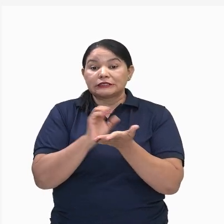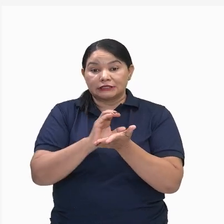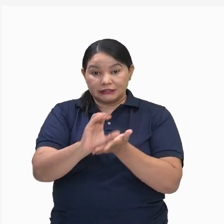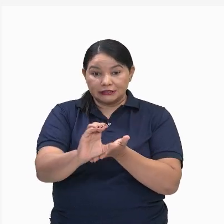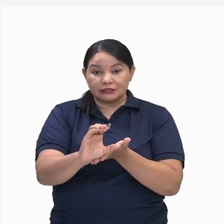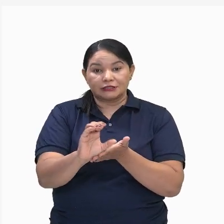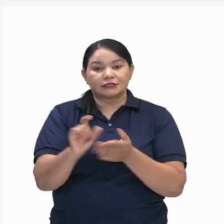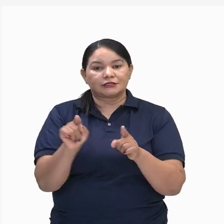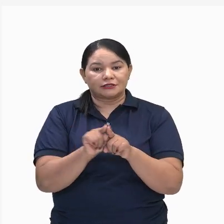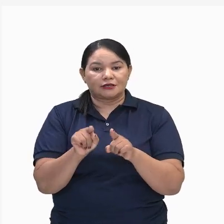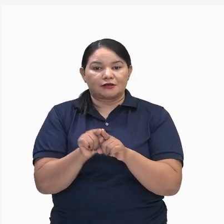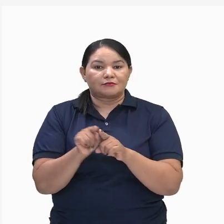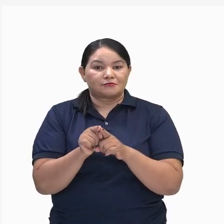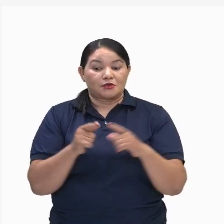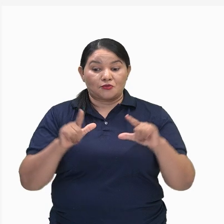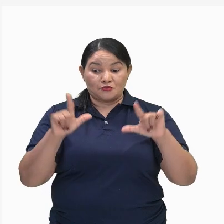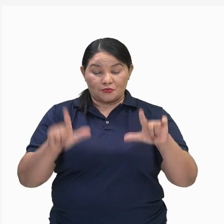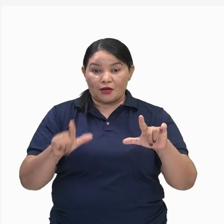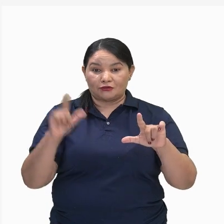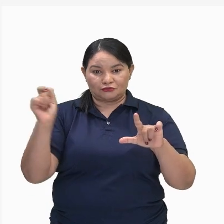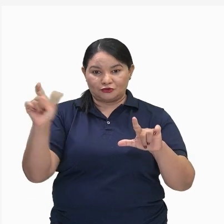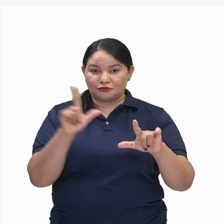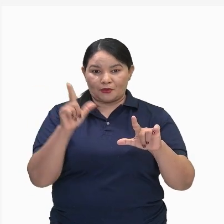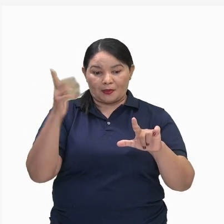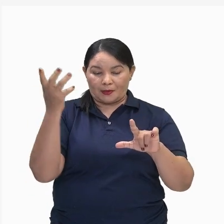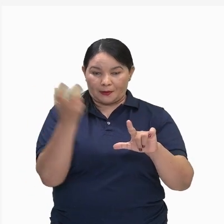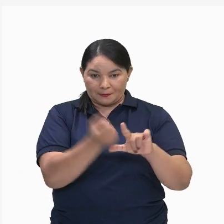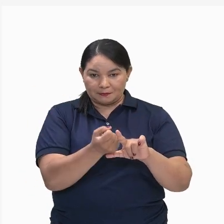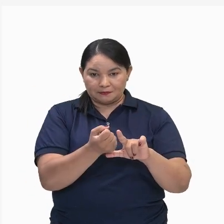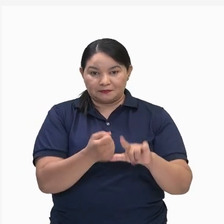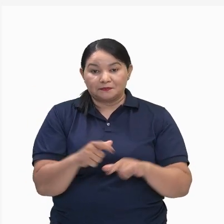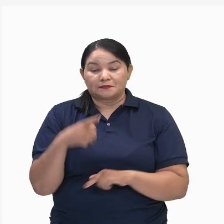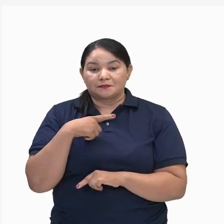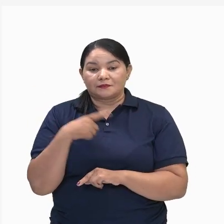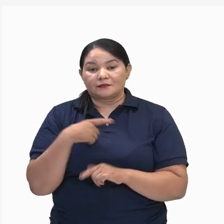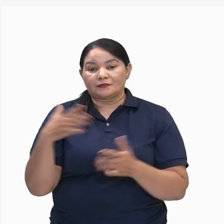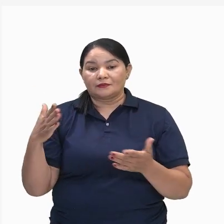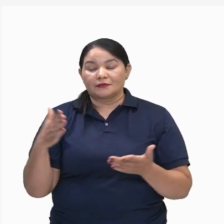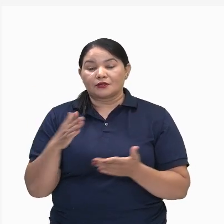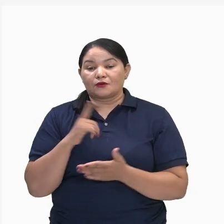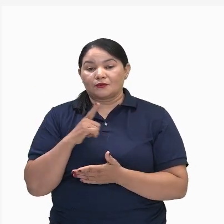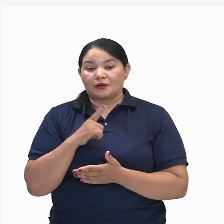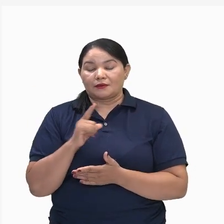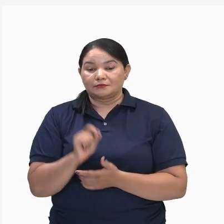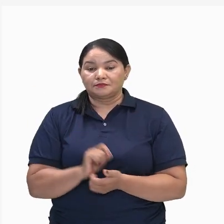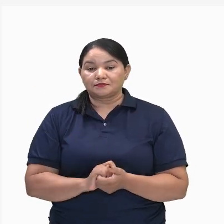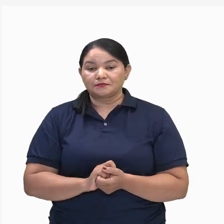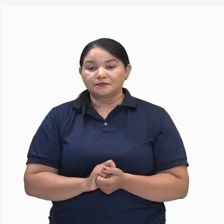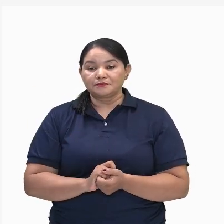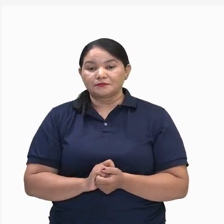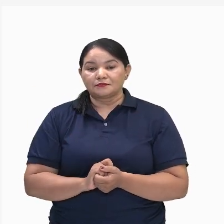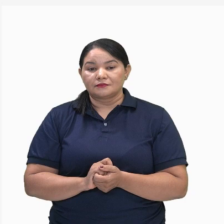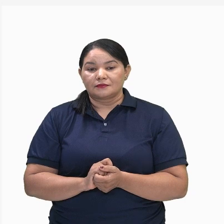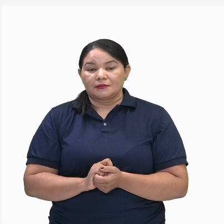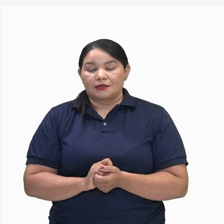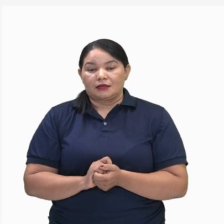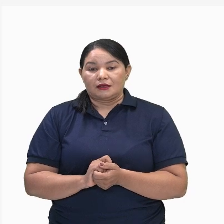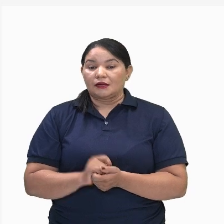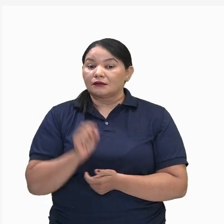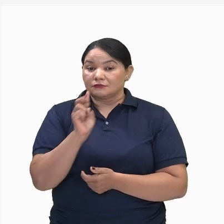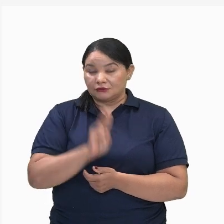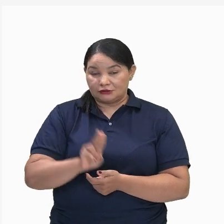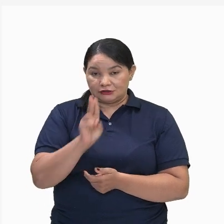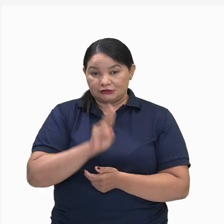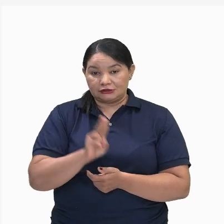solar na região. Então, a gente viu que nós temos aí uma questão, né, de utilizar